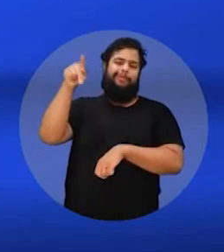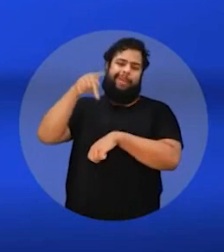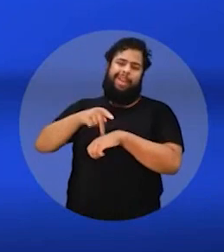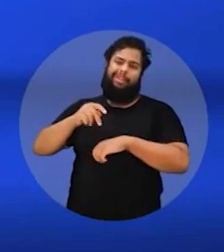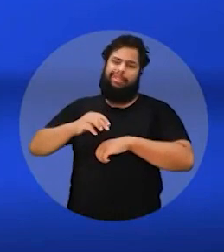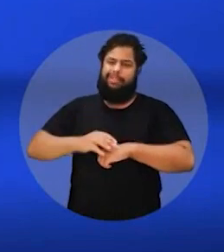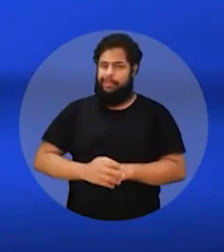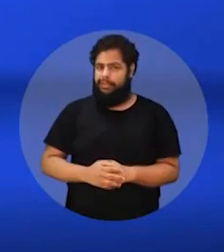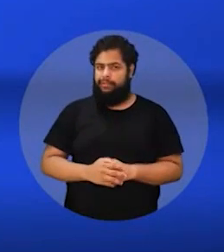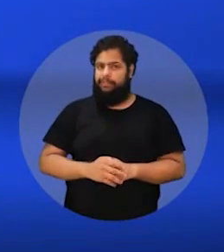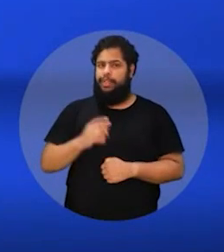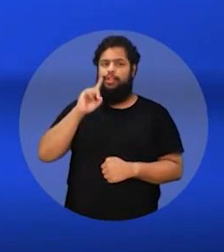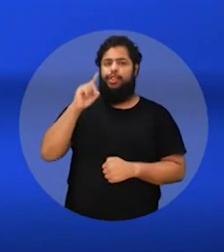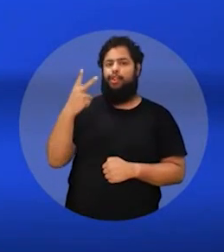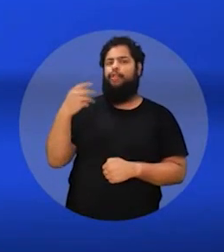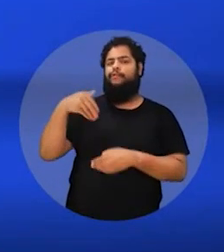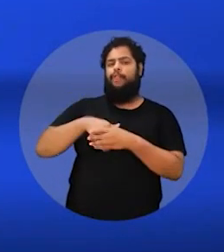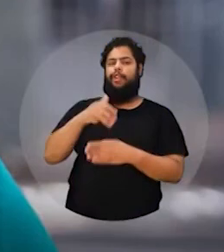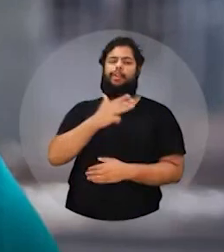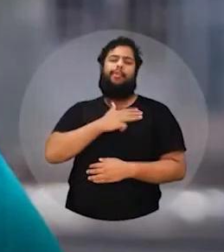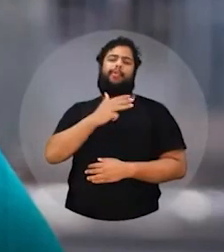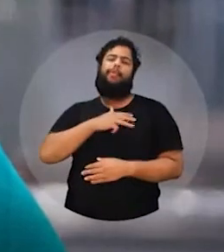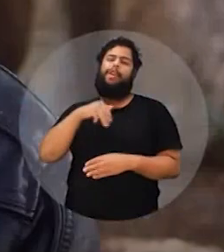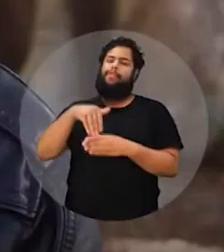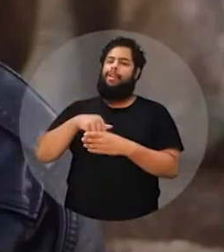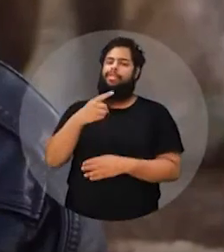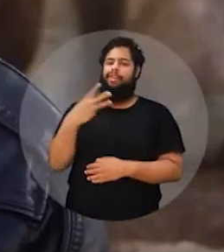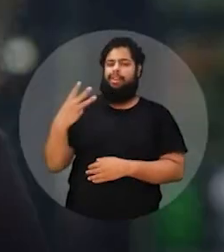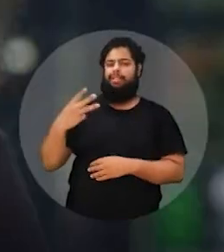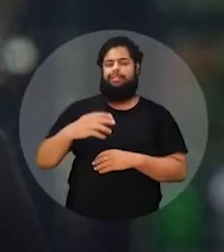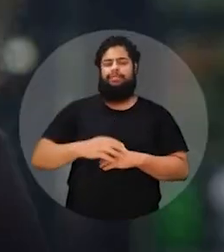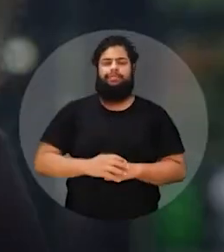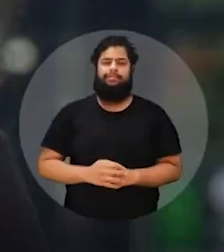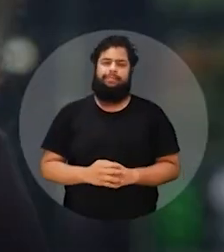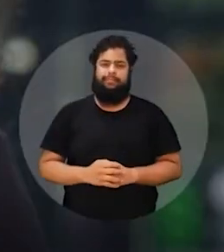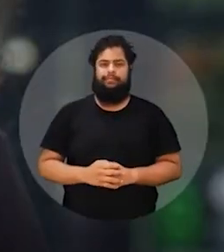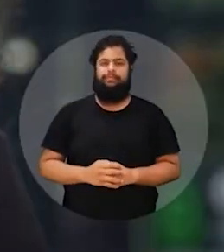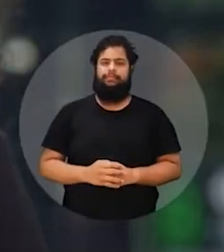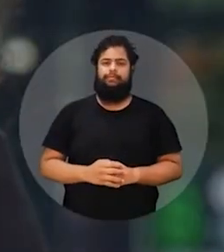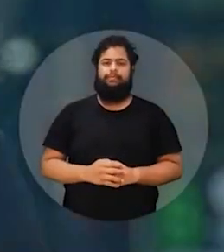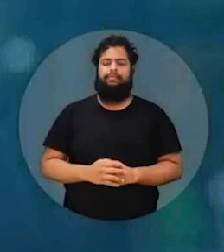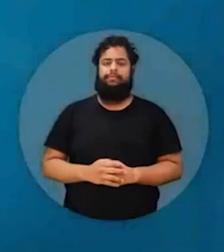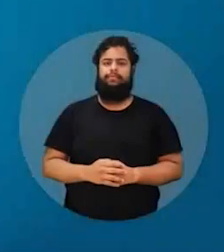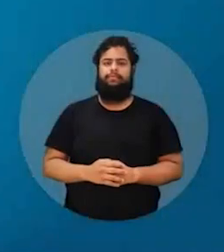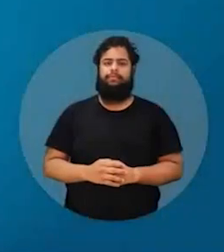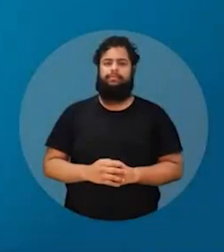de volta ao nosso país. Dia 2, vote Lula, vote 13.